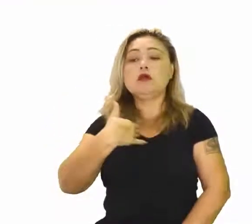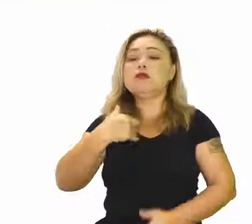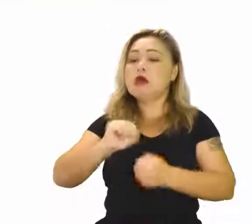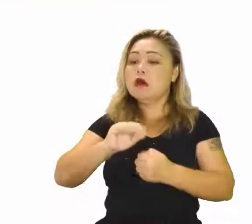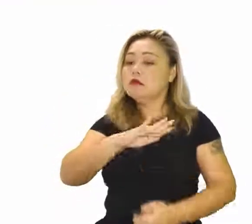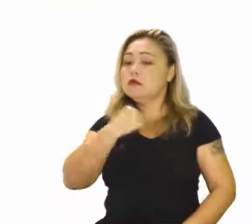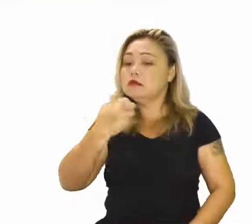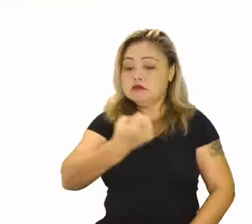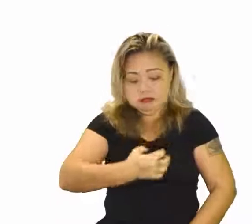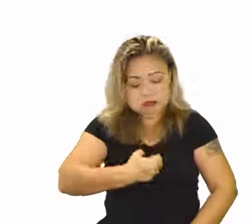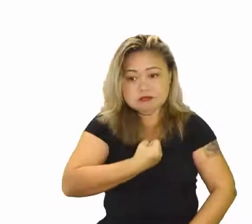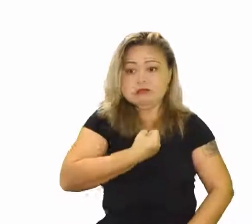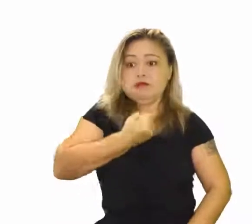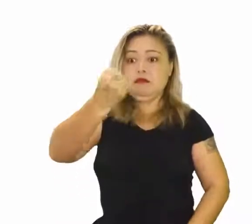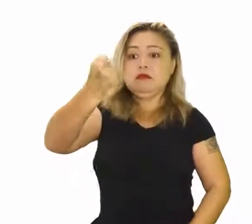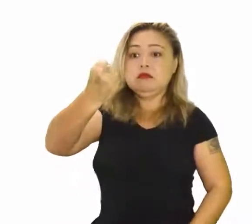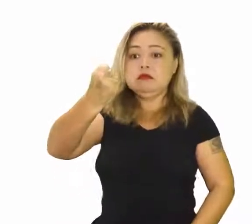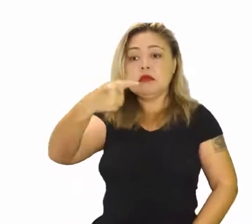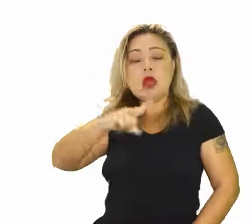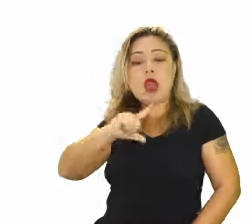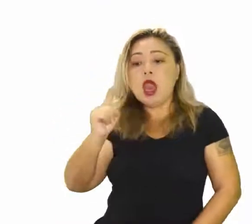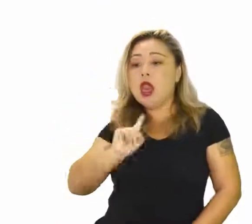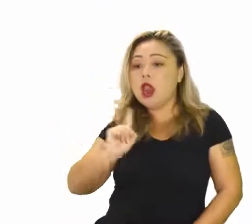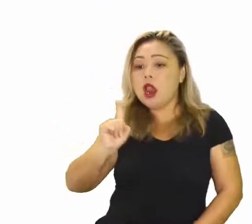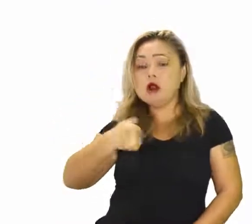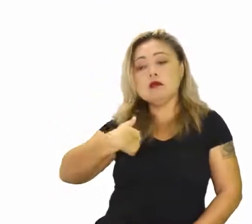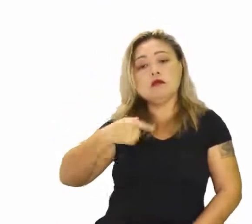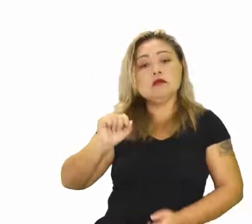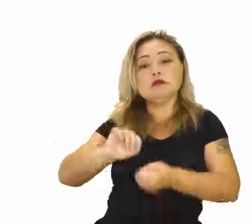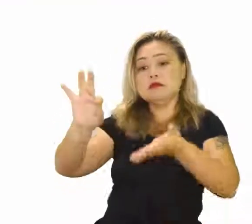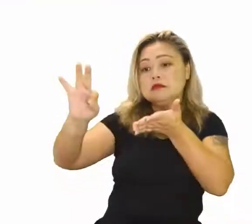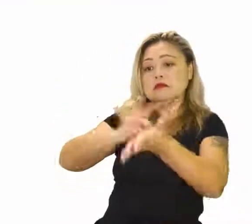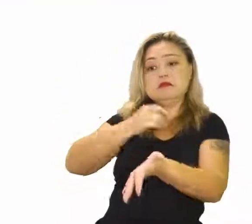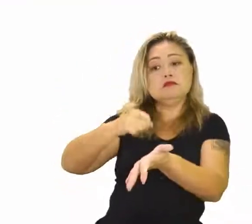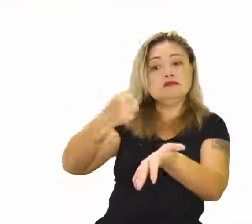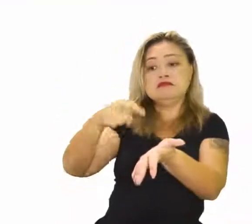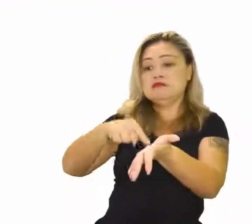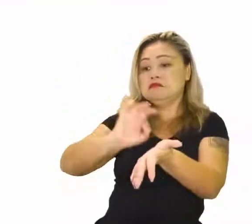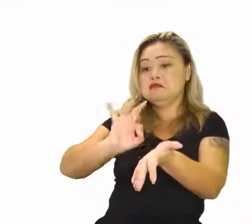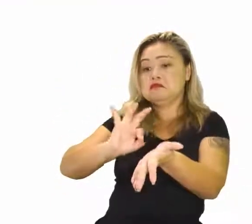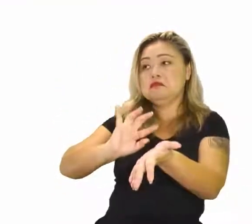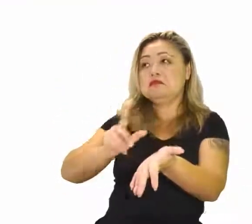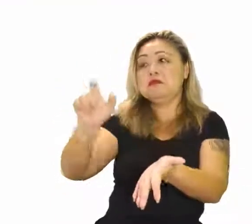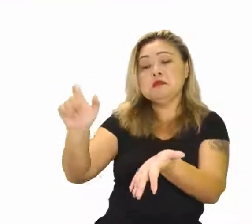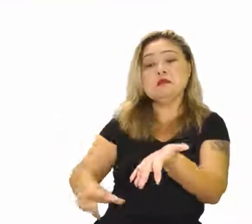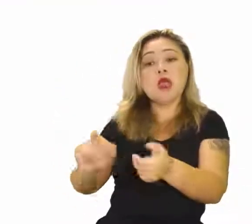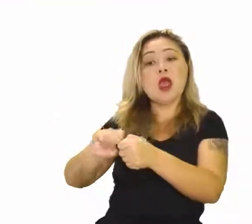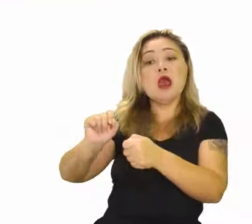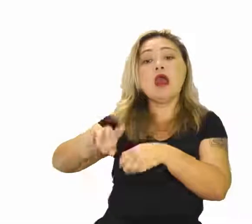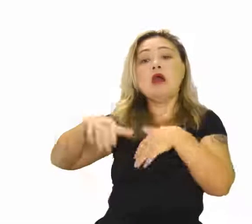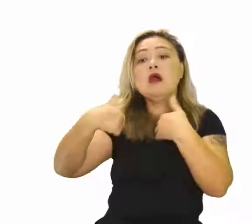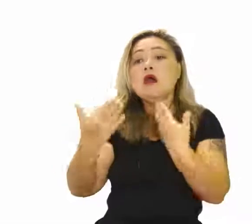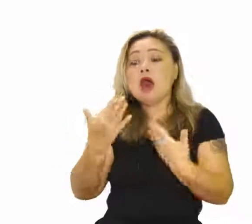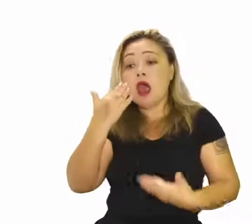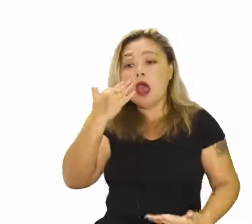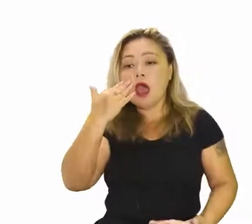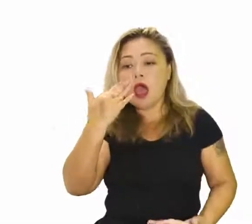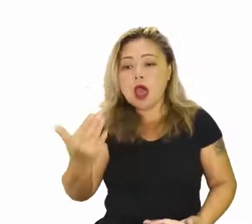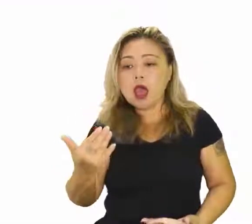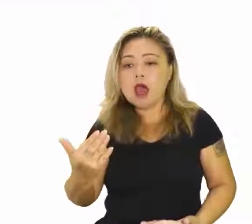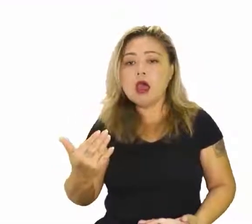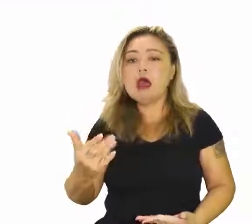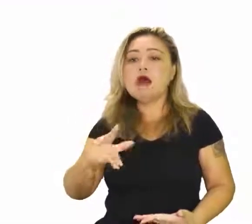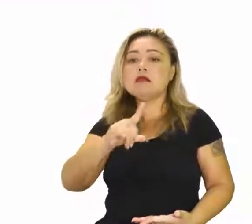suicídio. Então, não era ele que poderia assinar essa rendição. Mesmo diante da